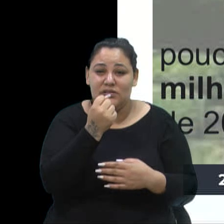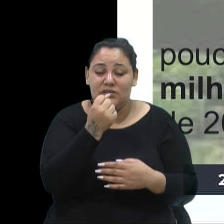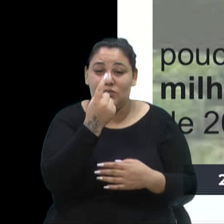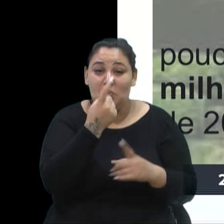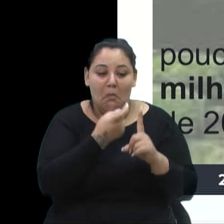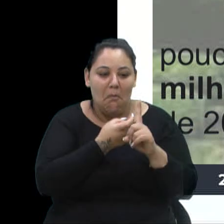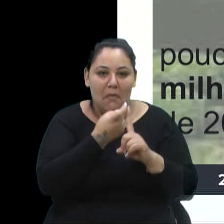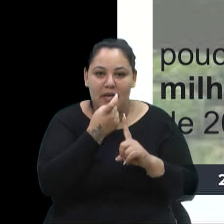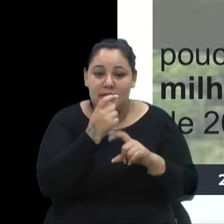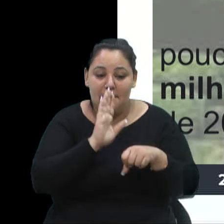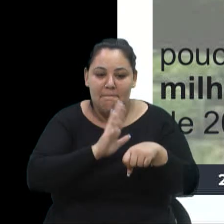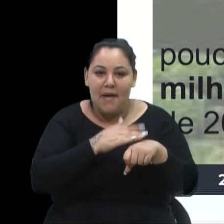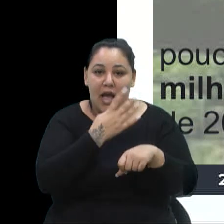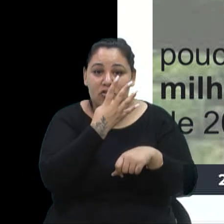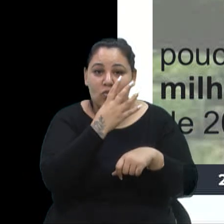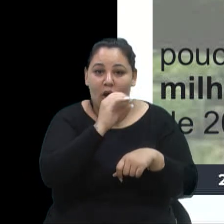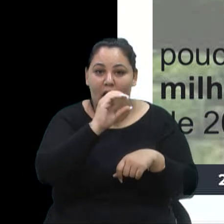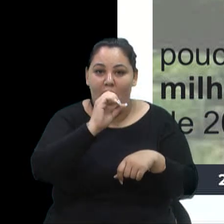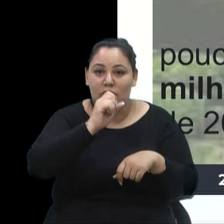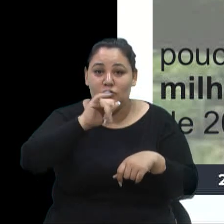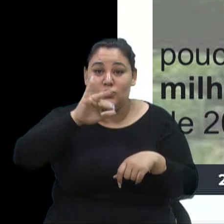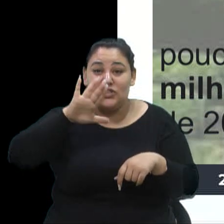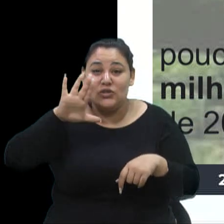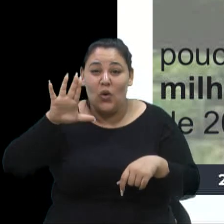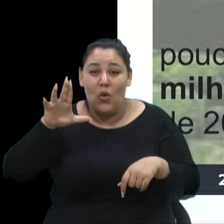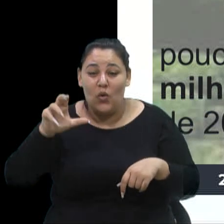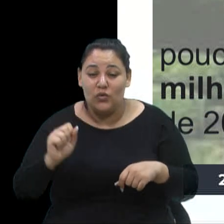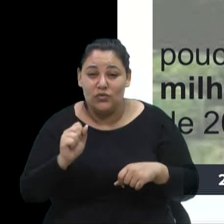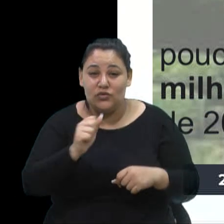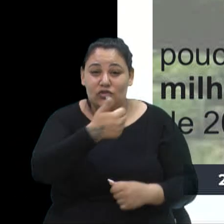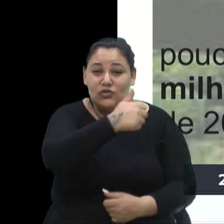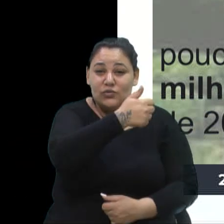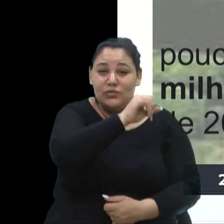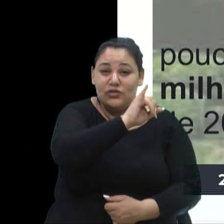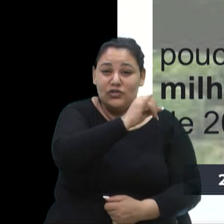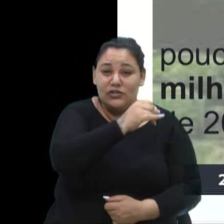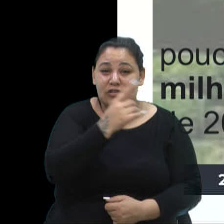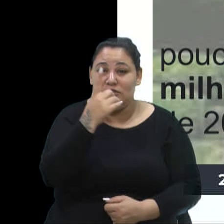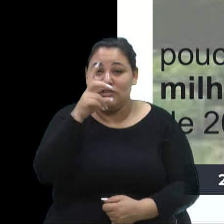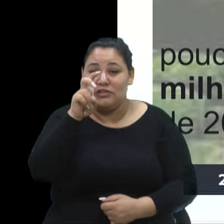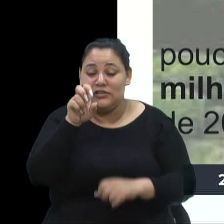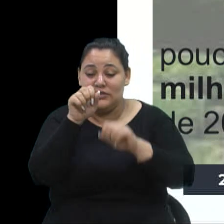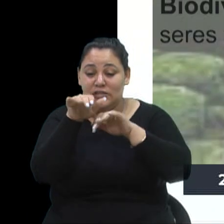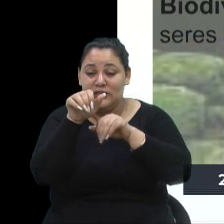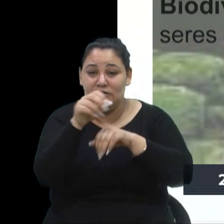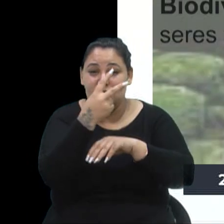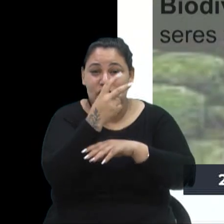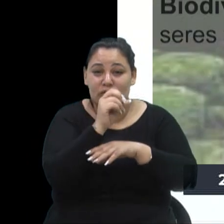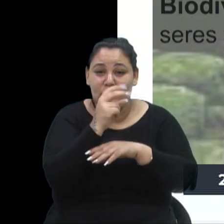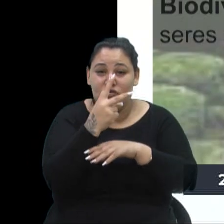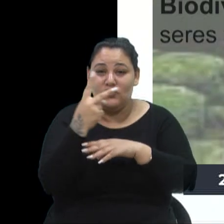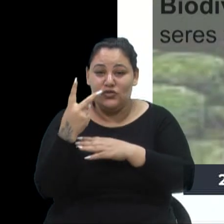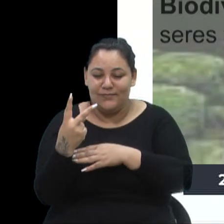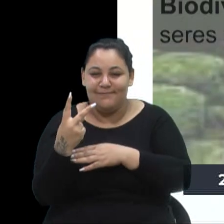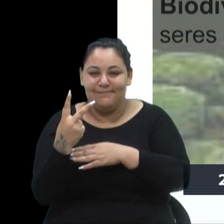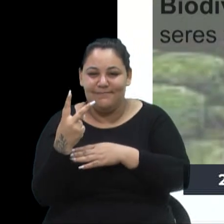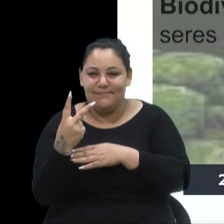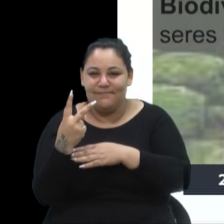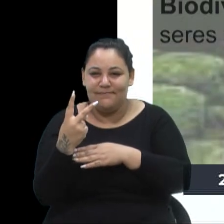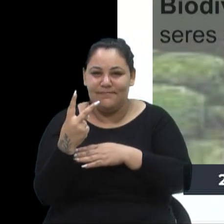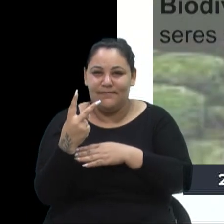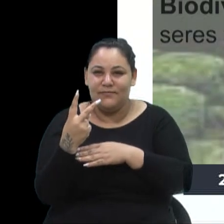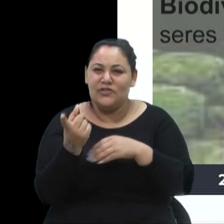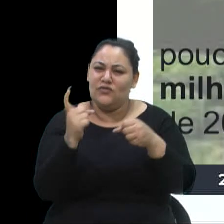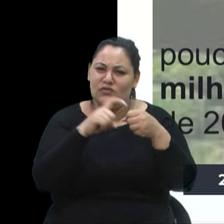mais de 400 milhões entre 1º de janeiro e 15 de setembro de 2022, segundo o INPE. 100 milhões, falta